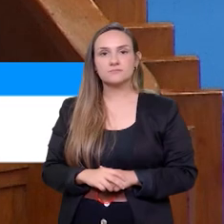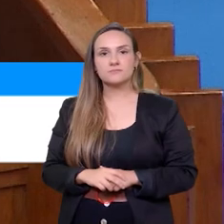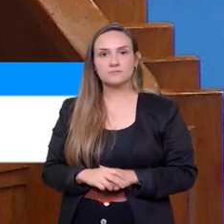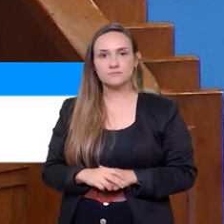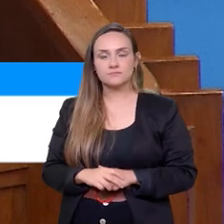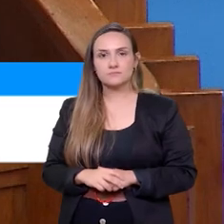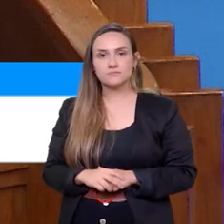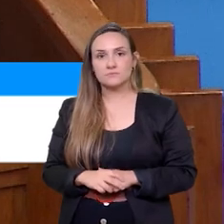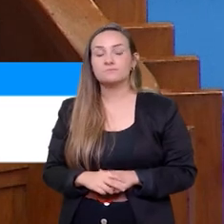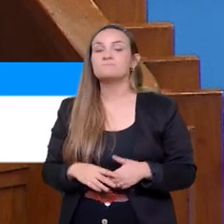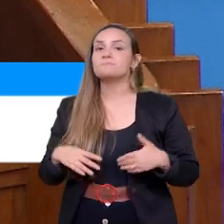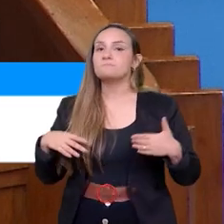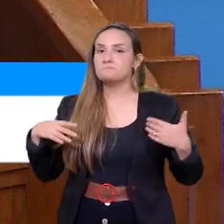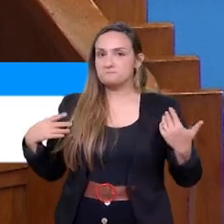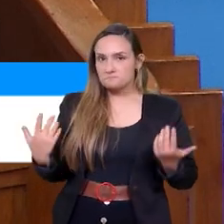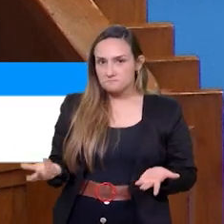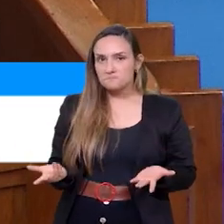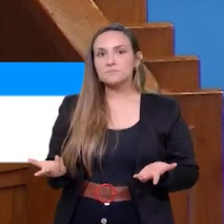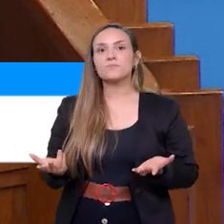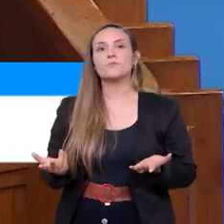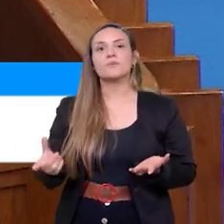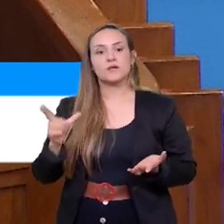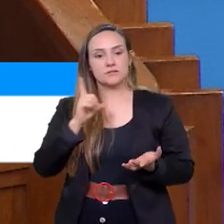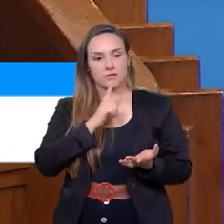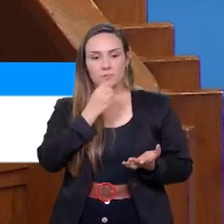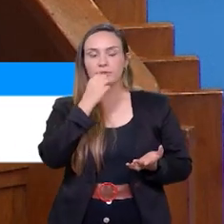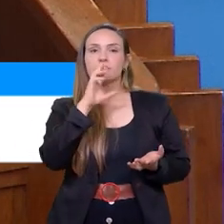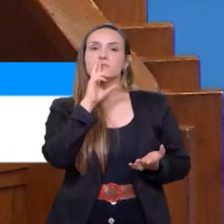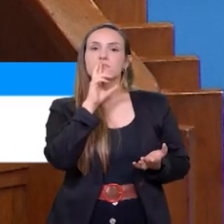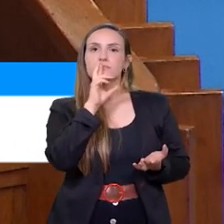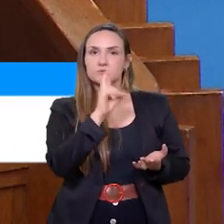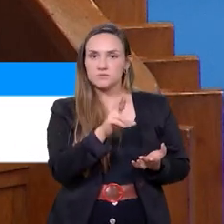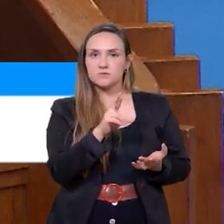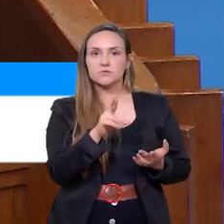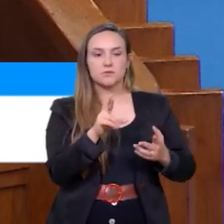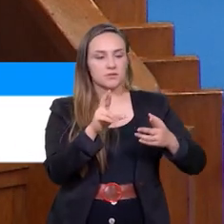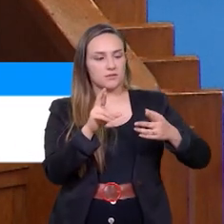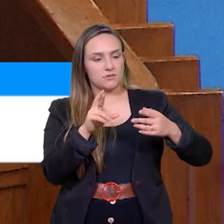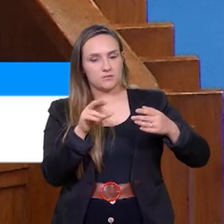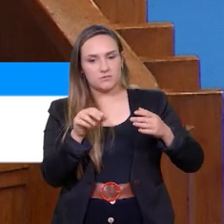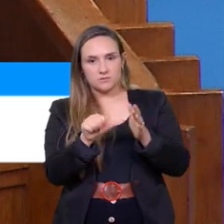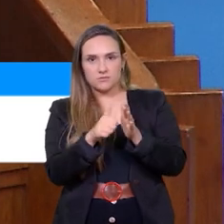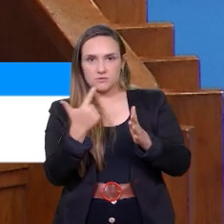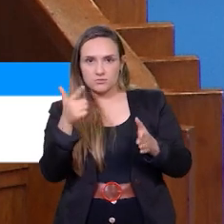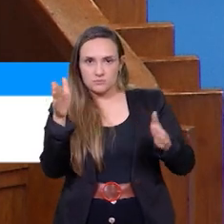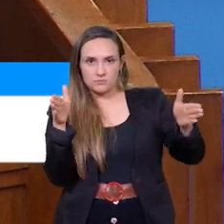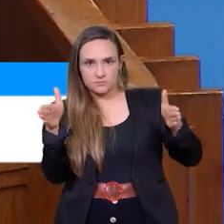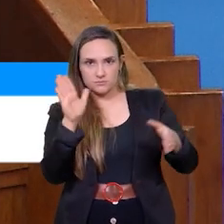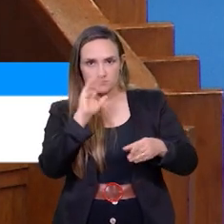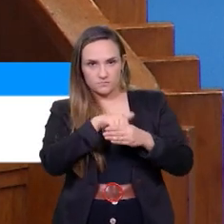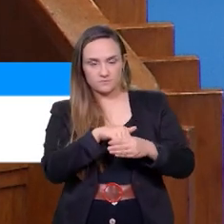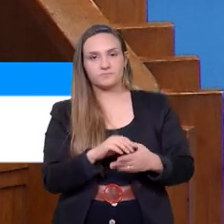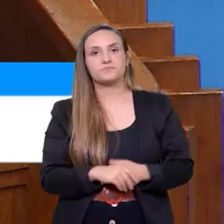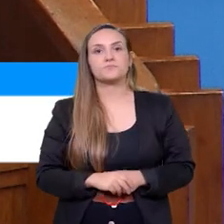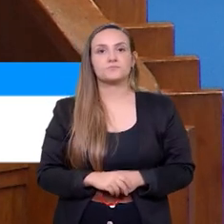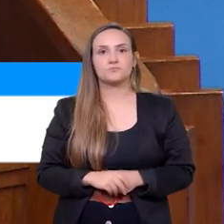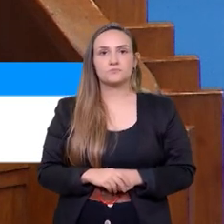ciência que valoriza a cultura que valoriza o conhecimento que valoriza o saber